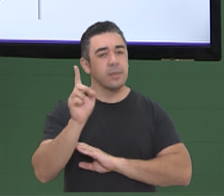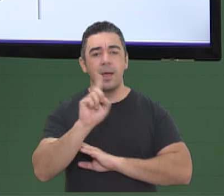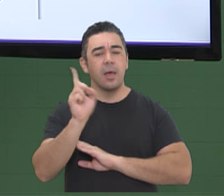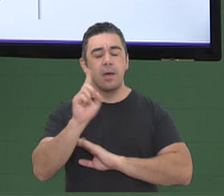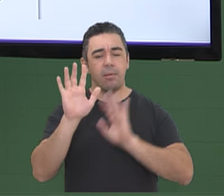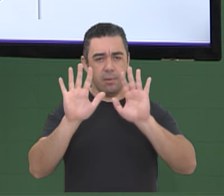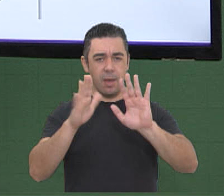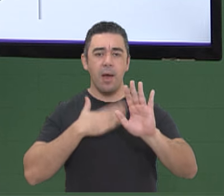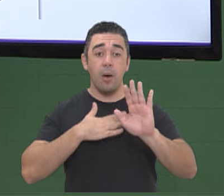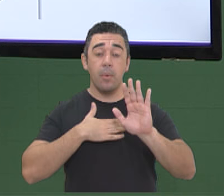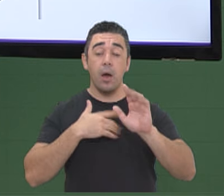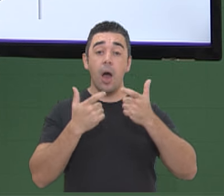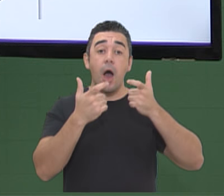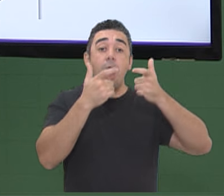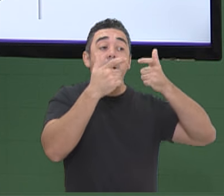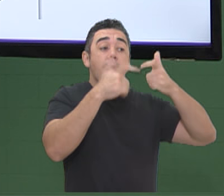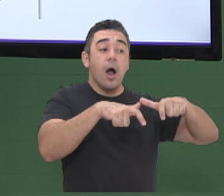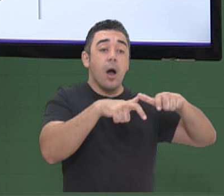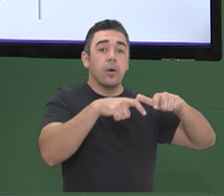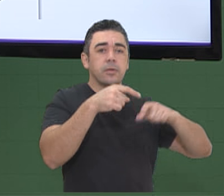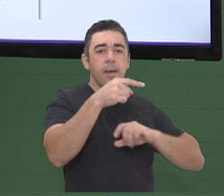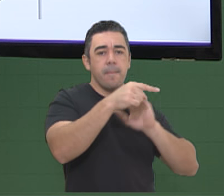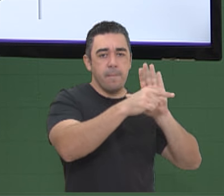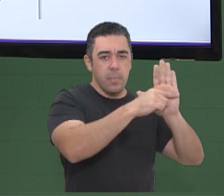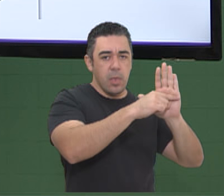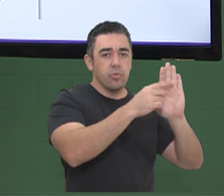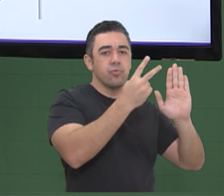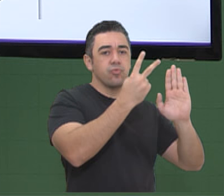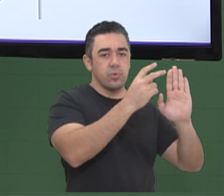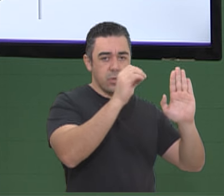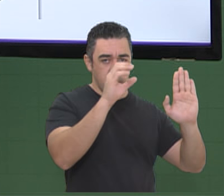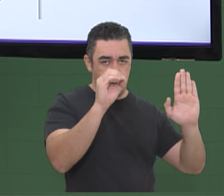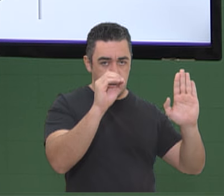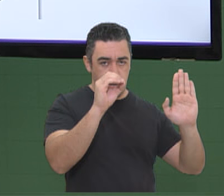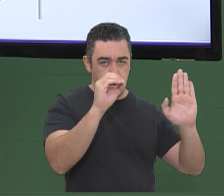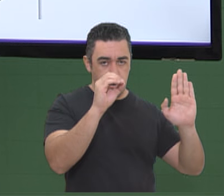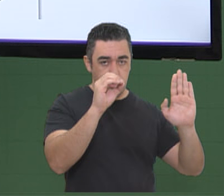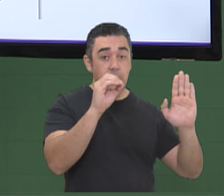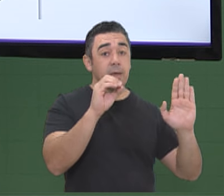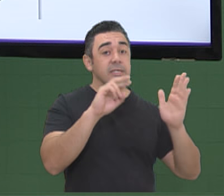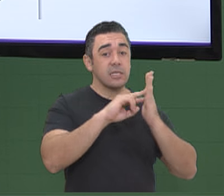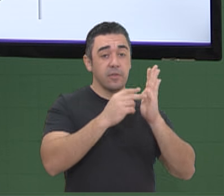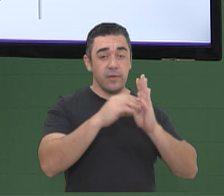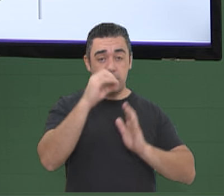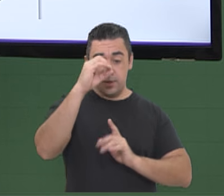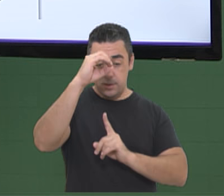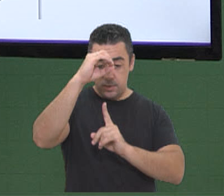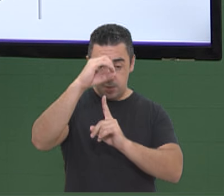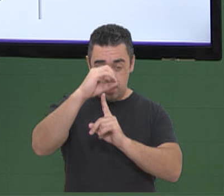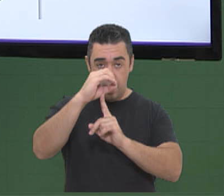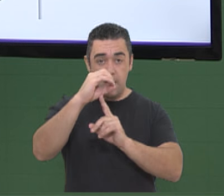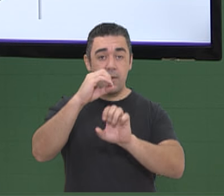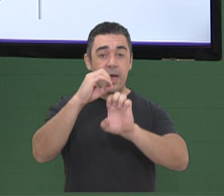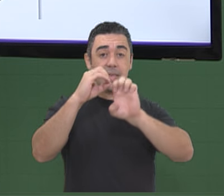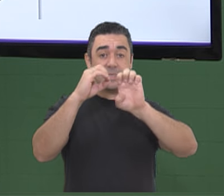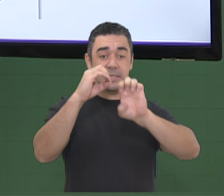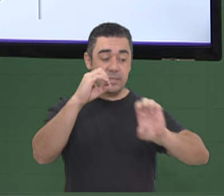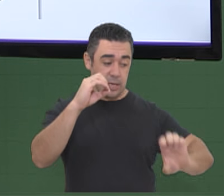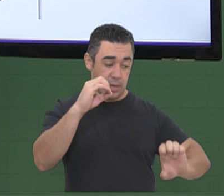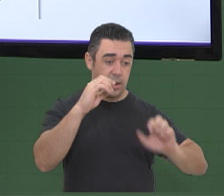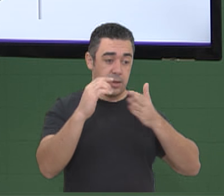a posição. Então, é menos 200 quilômetros à esquerda do meu referencial. Quem é meu